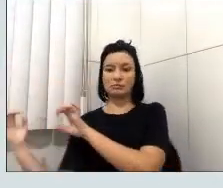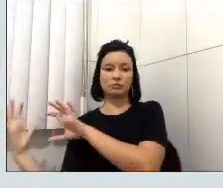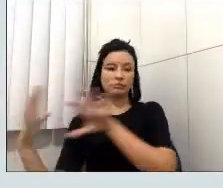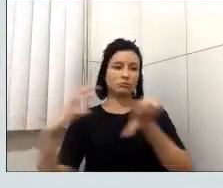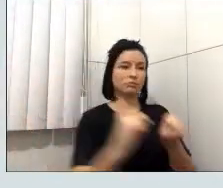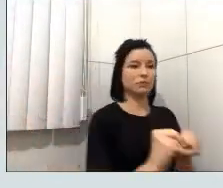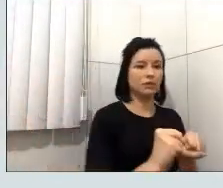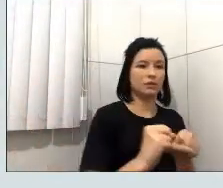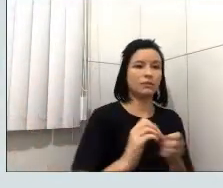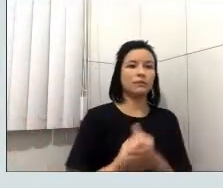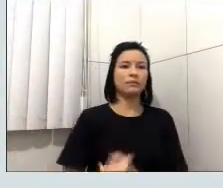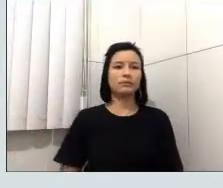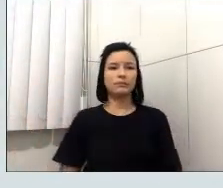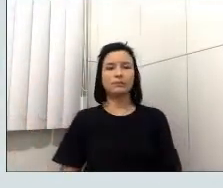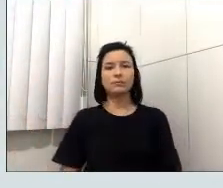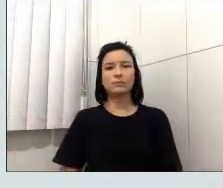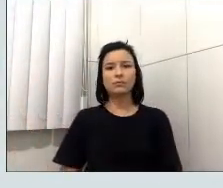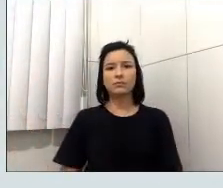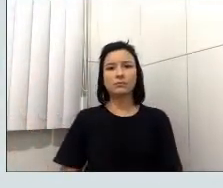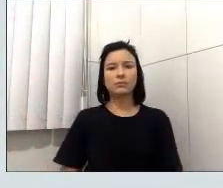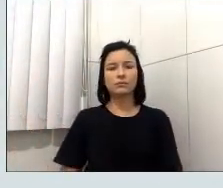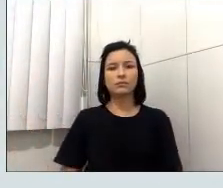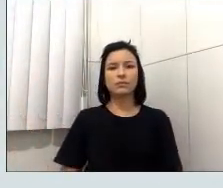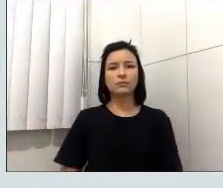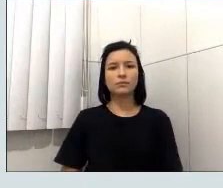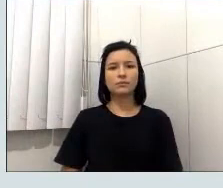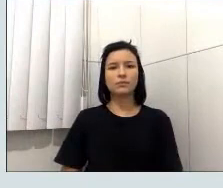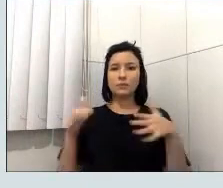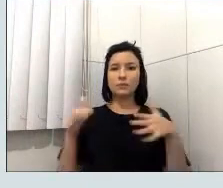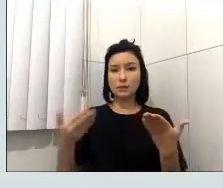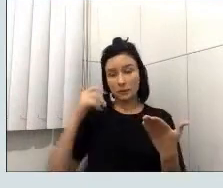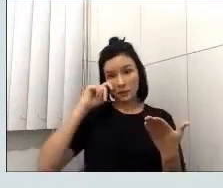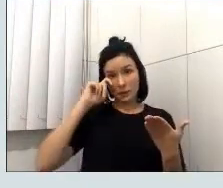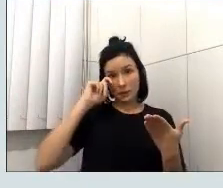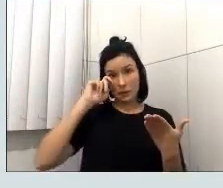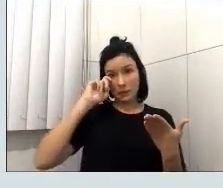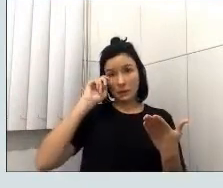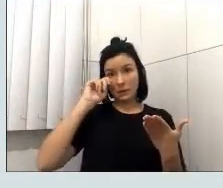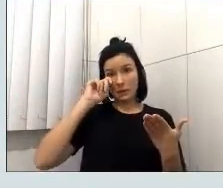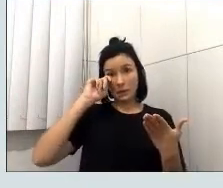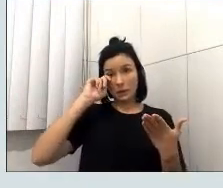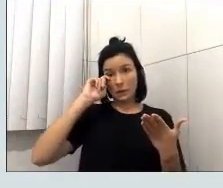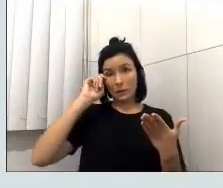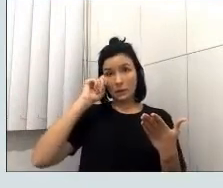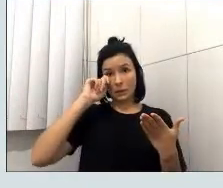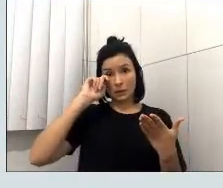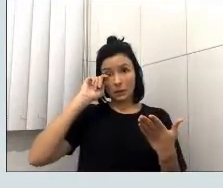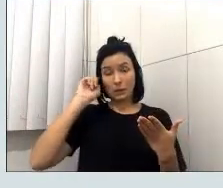conquistadores. E aí, em torno dessas feitorias, eles vão criando